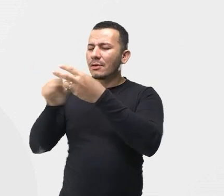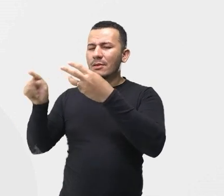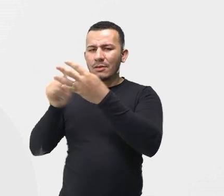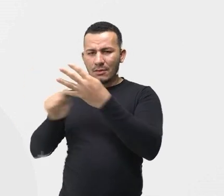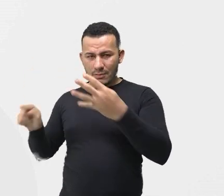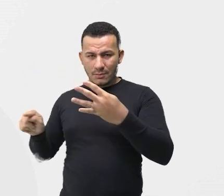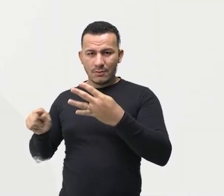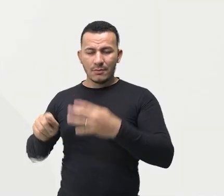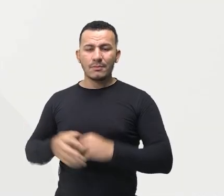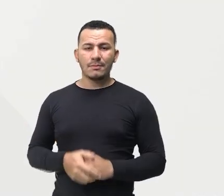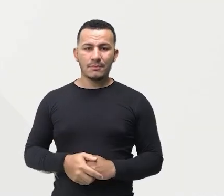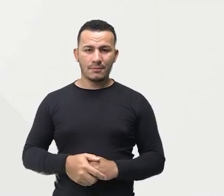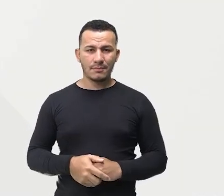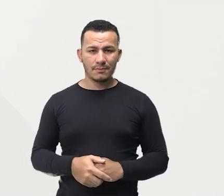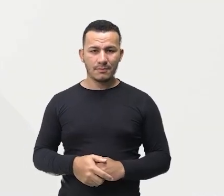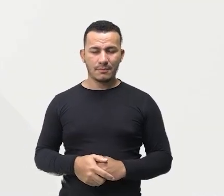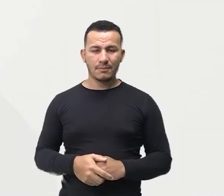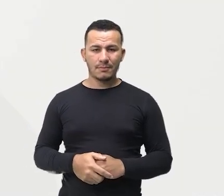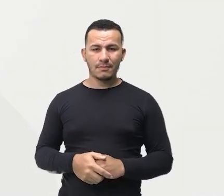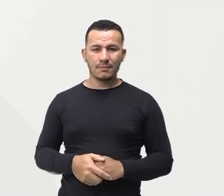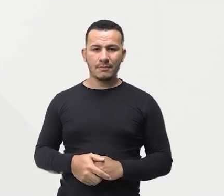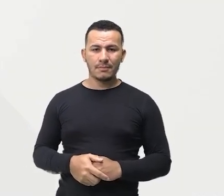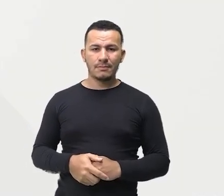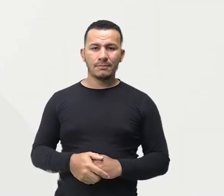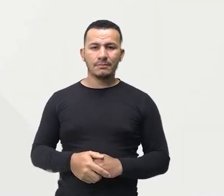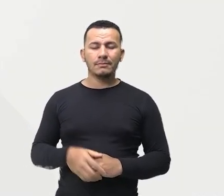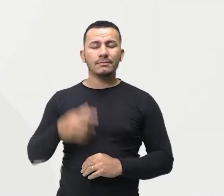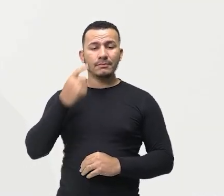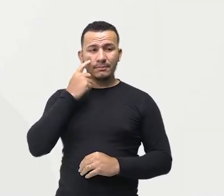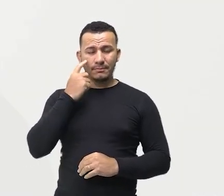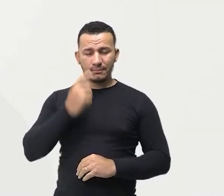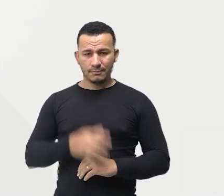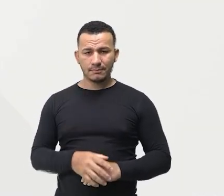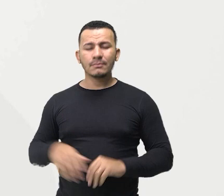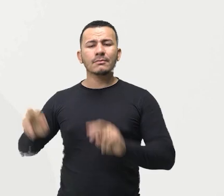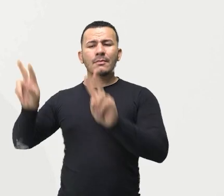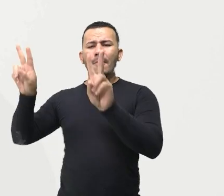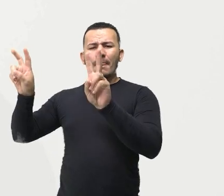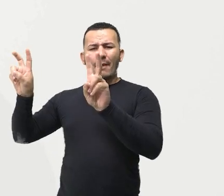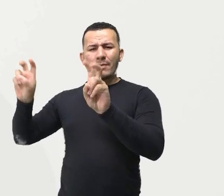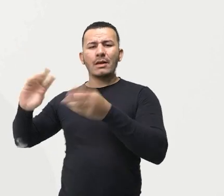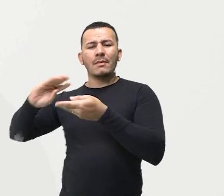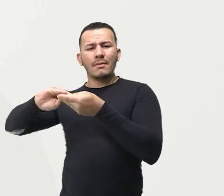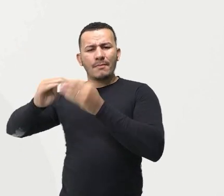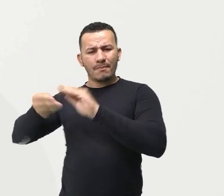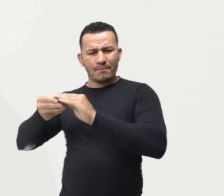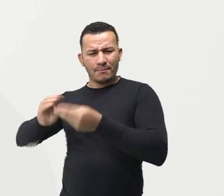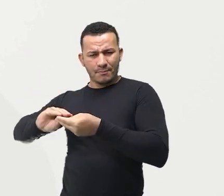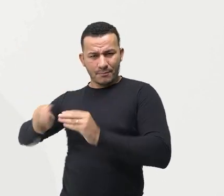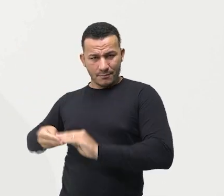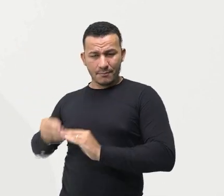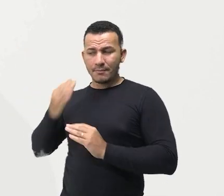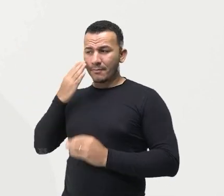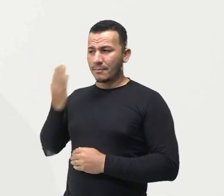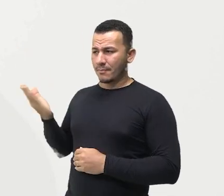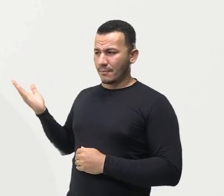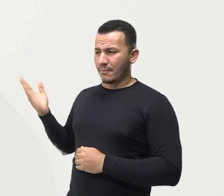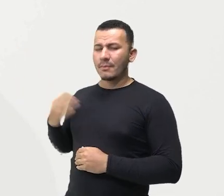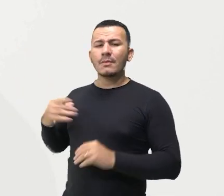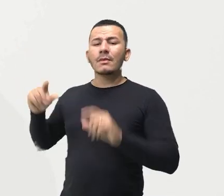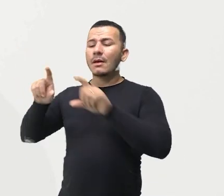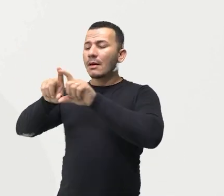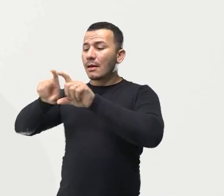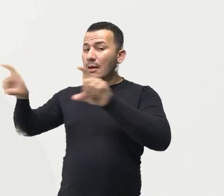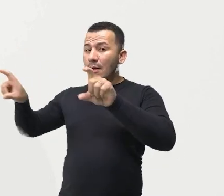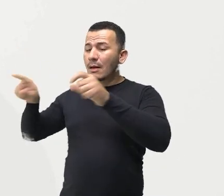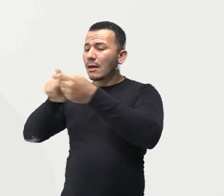estrofe não, cada linha, ok? Observem aqui, o título dele é Quebra-Cabeça, certo? E nos versos, logo